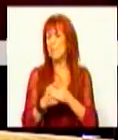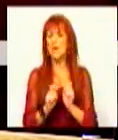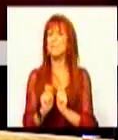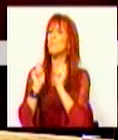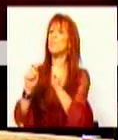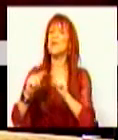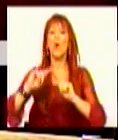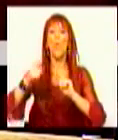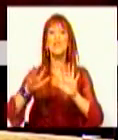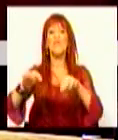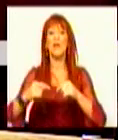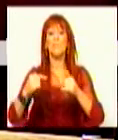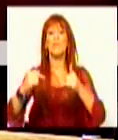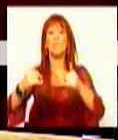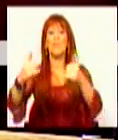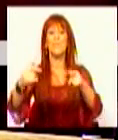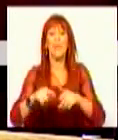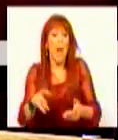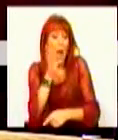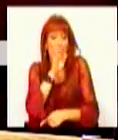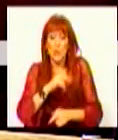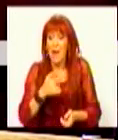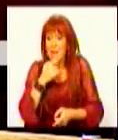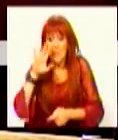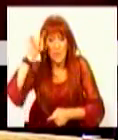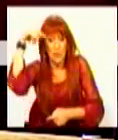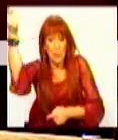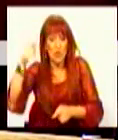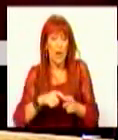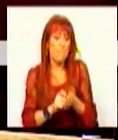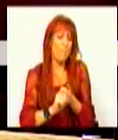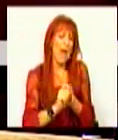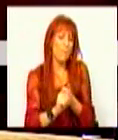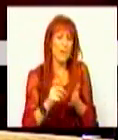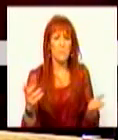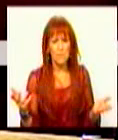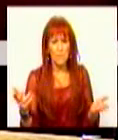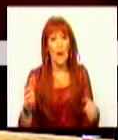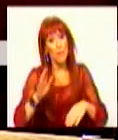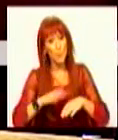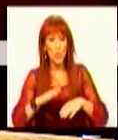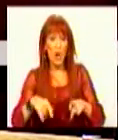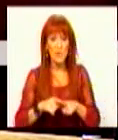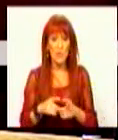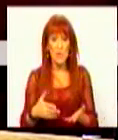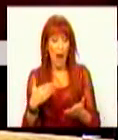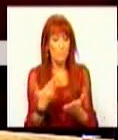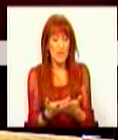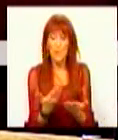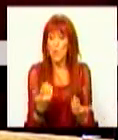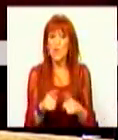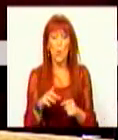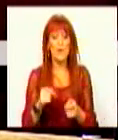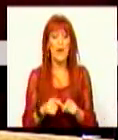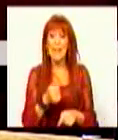para os anos finais desse programa, porque só a execução só ocorre depois de pago. É por isso que apresentam que, ao